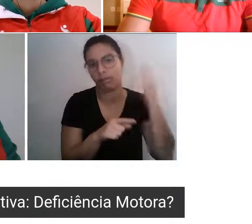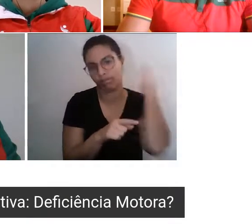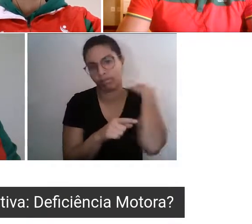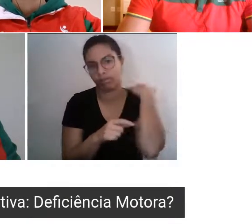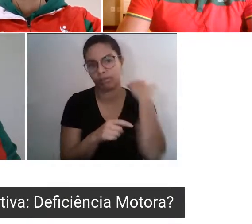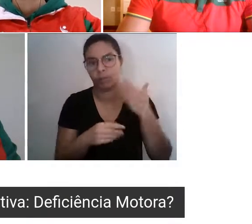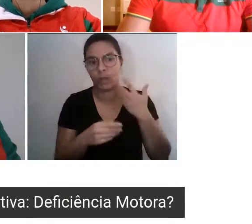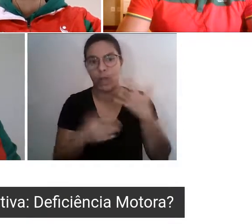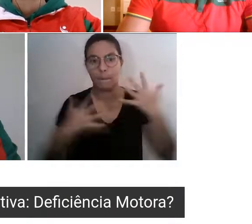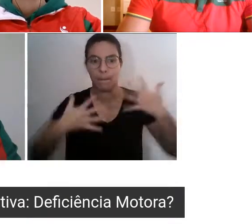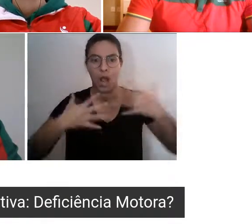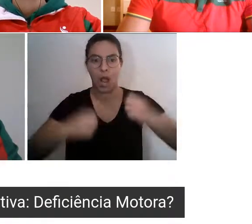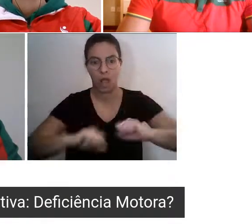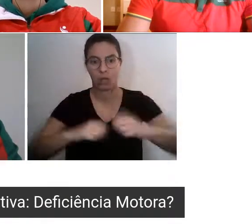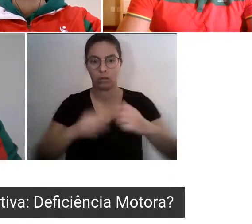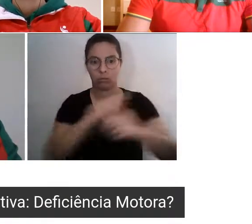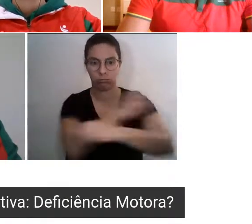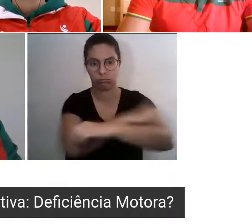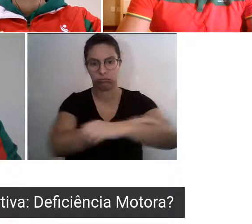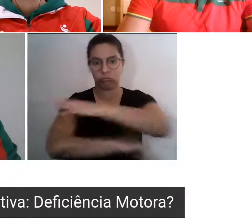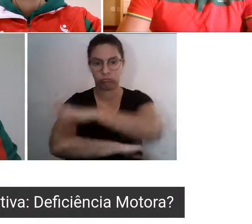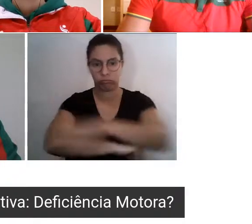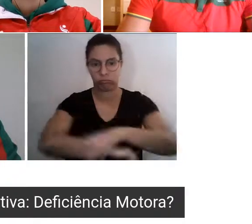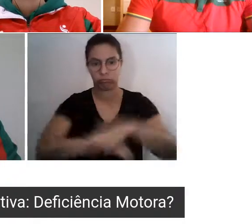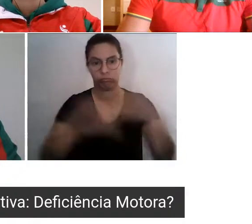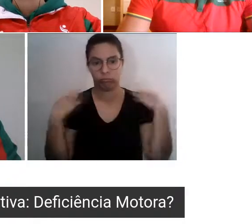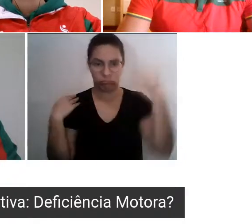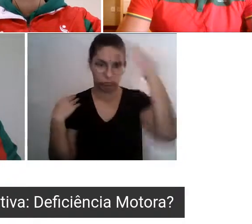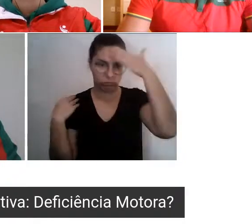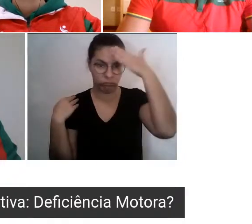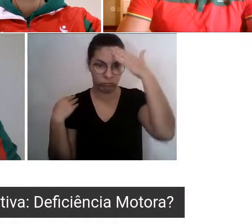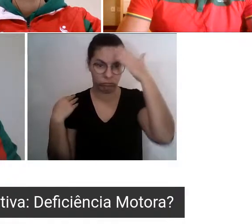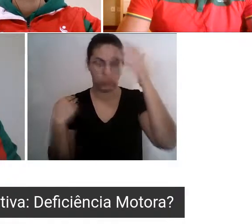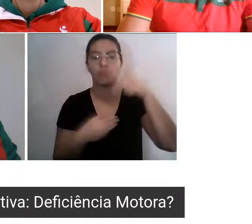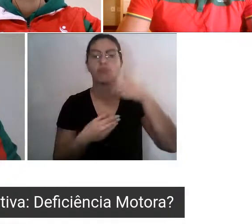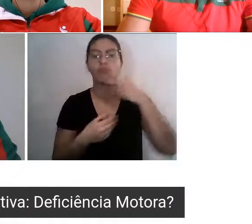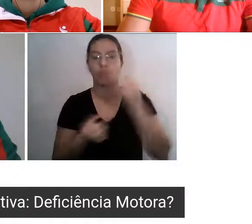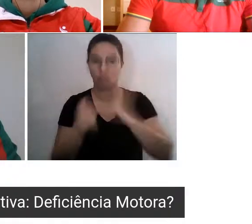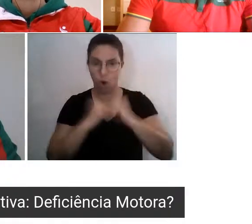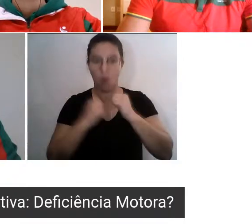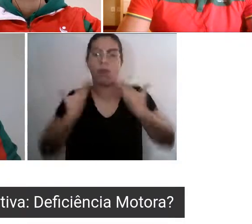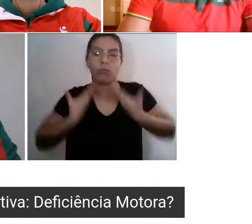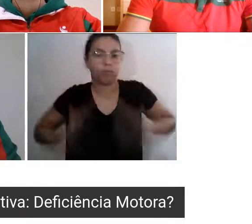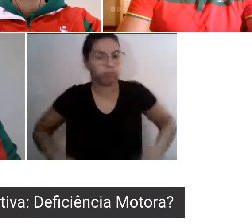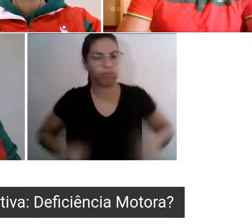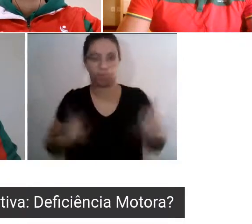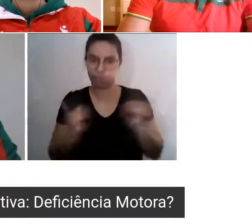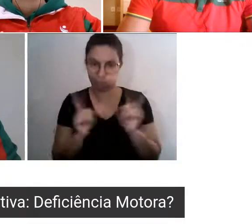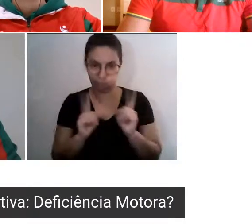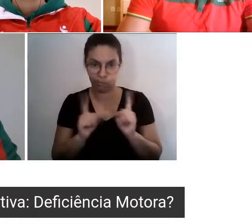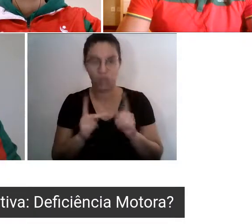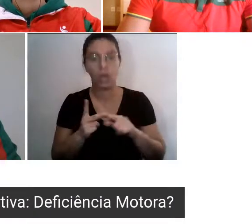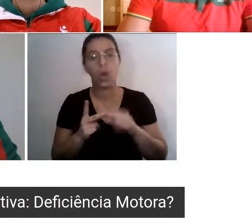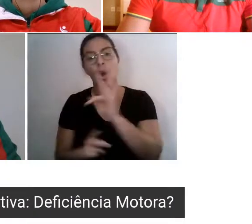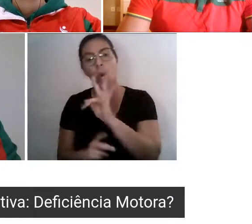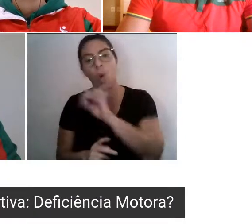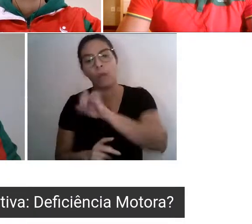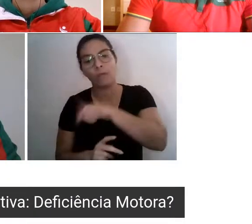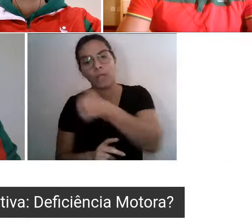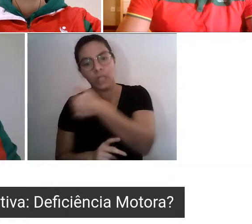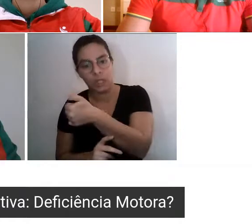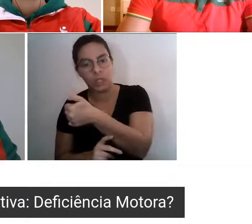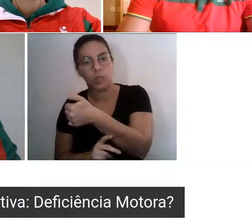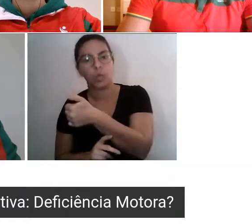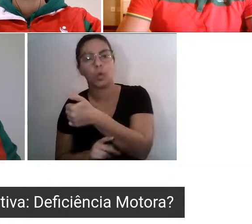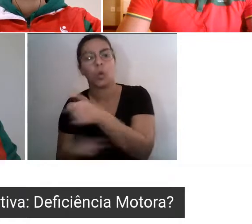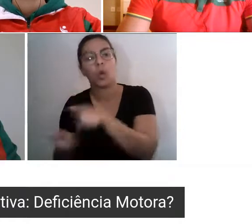movimento é braços, ombros e cabeça, e o jogador de classe 4,5 é o jogador de classe mais alta, é o